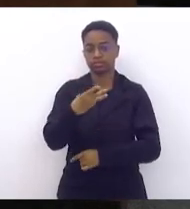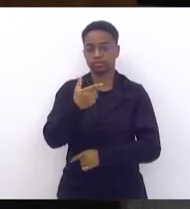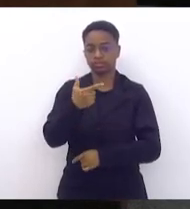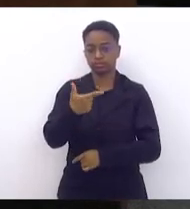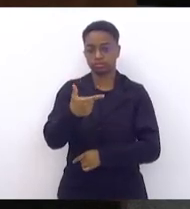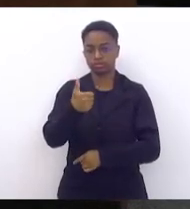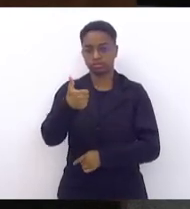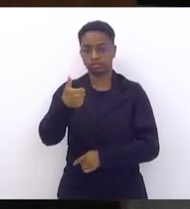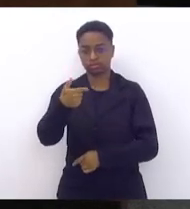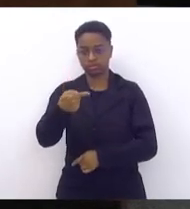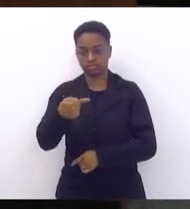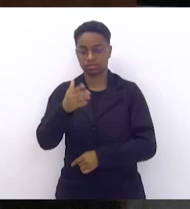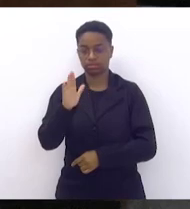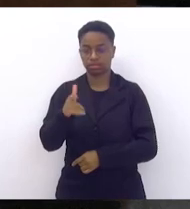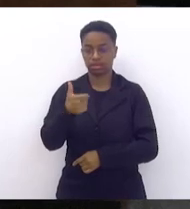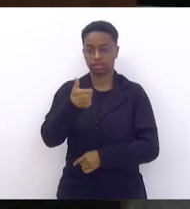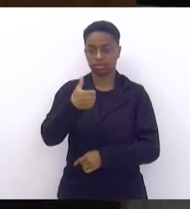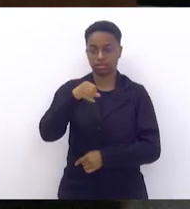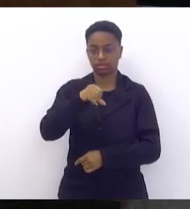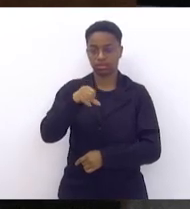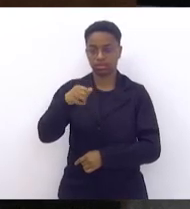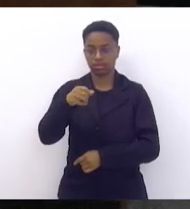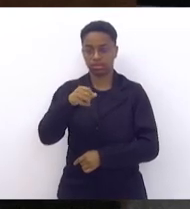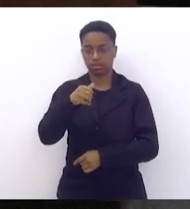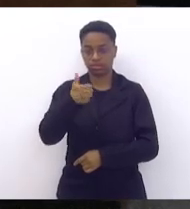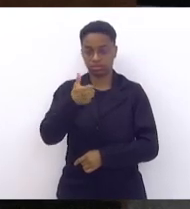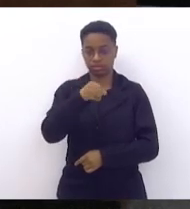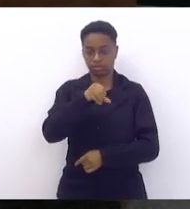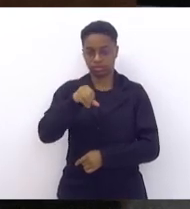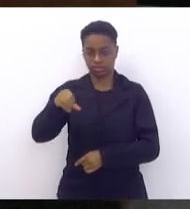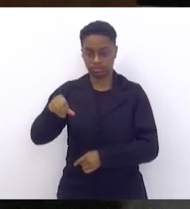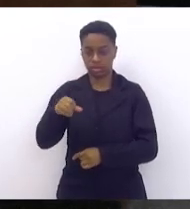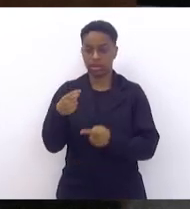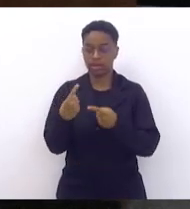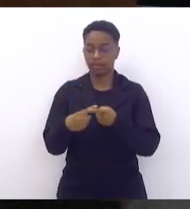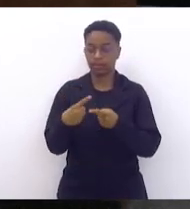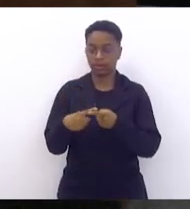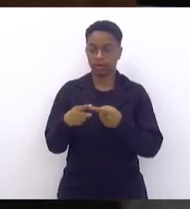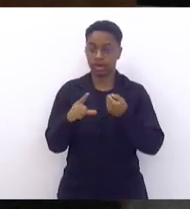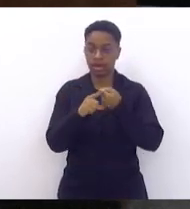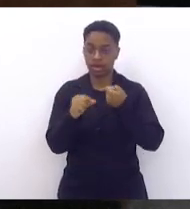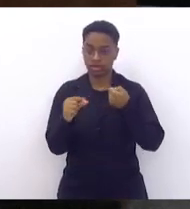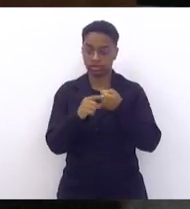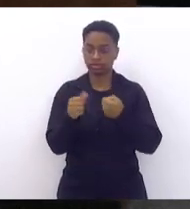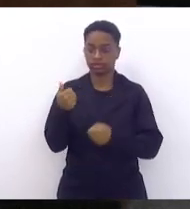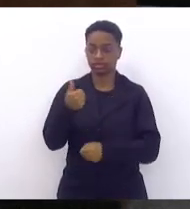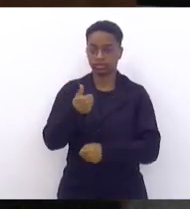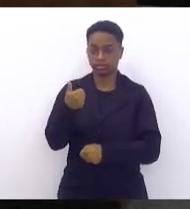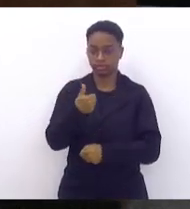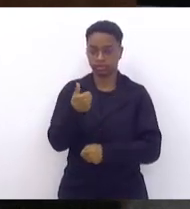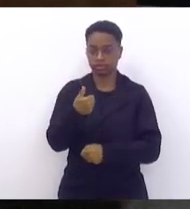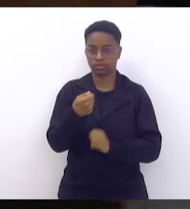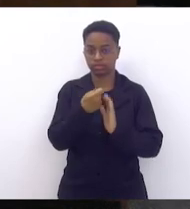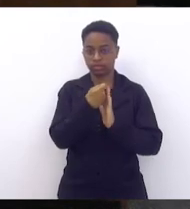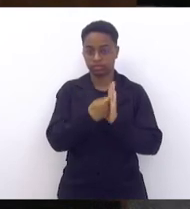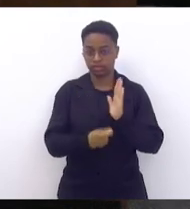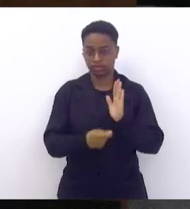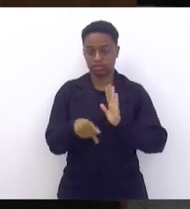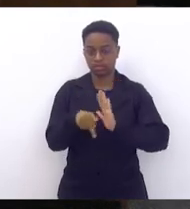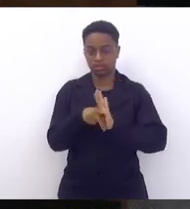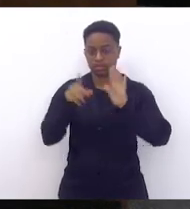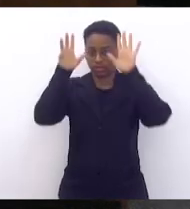3.217 de 99. Por quê? Porque no artigo 1º do texto do